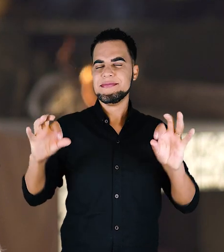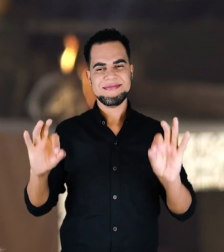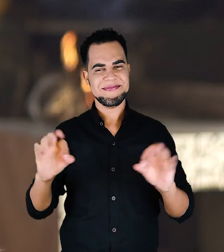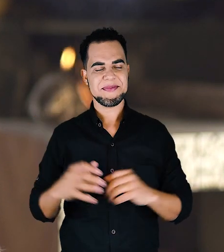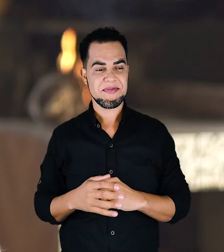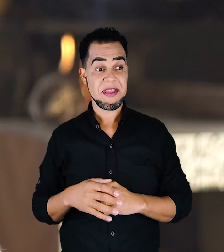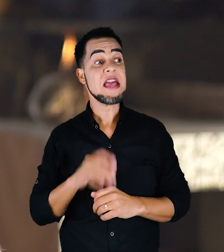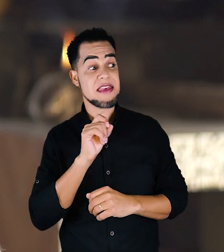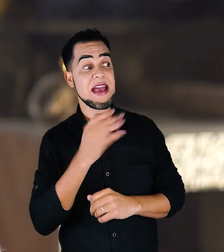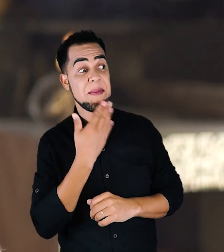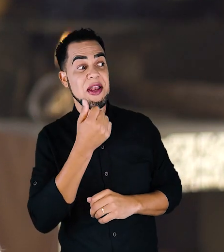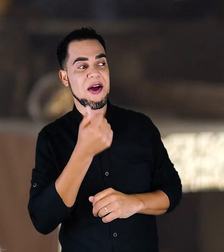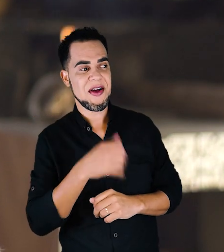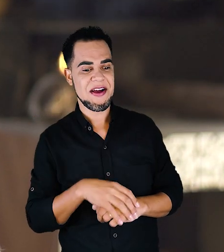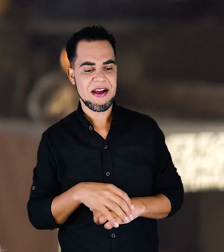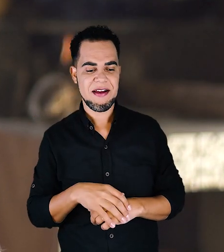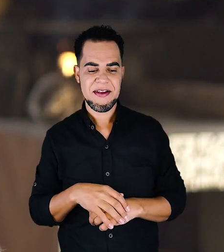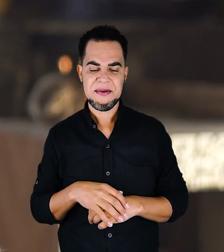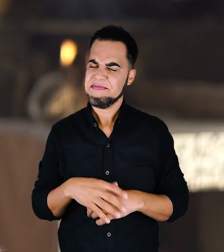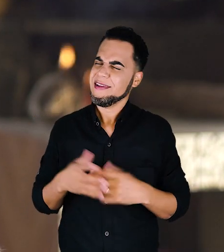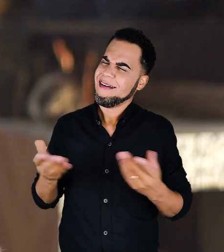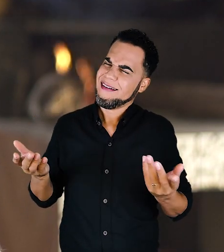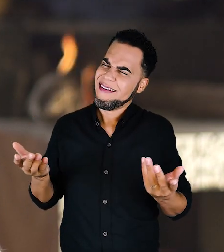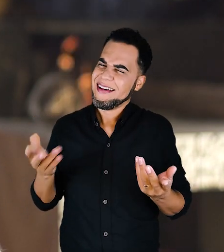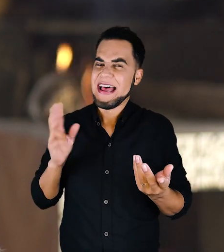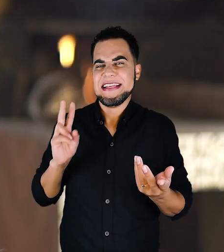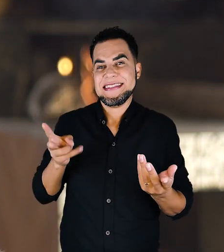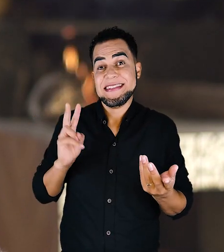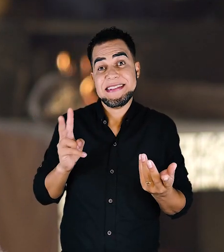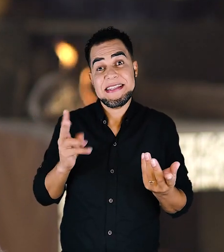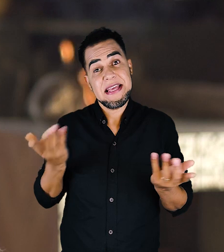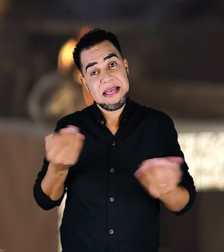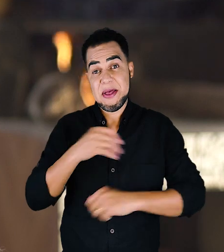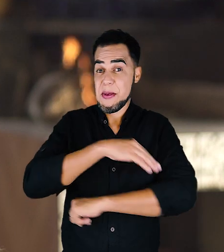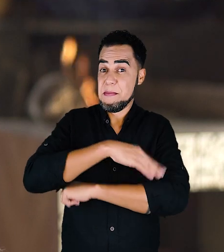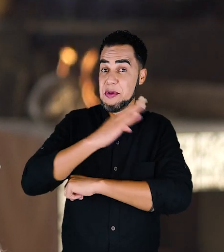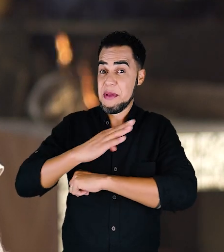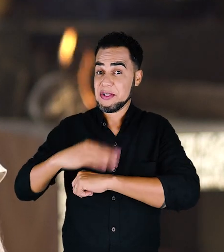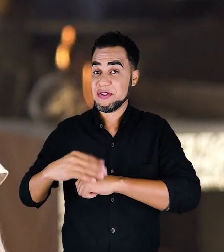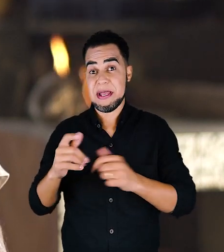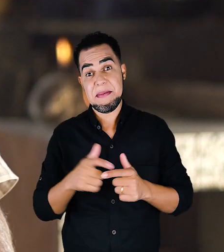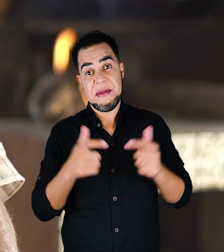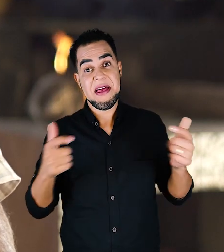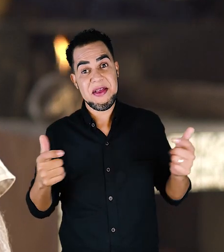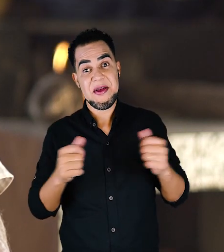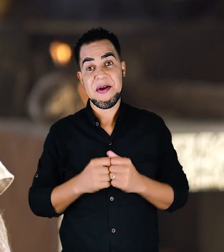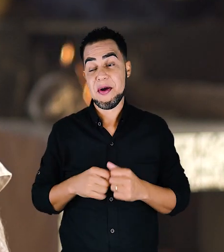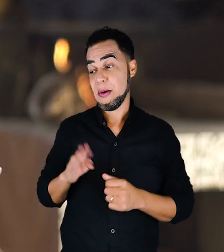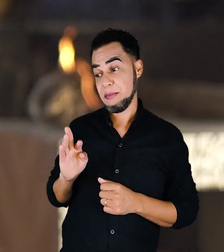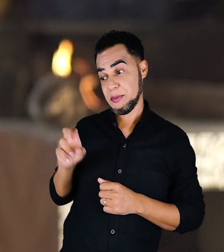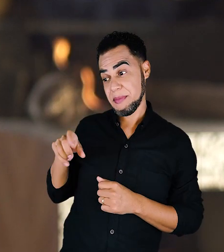mesmo. E quem que ficava na melhor? Ah, sempre, como diz outro, Brumadinho era maior,